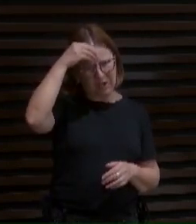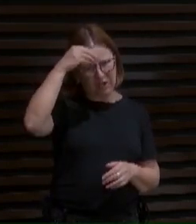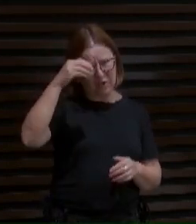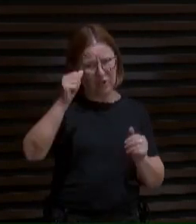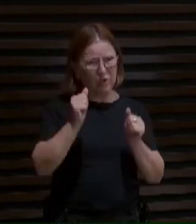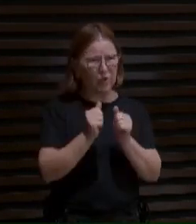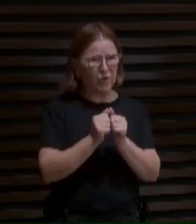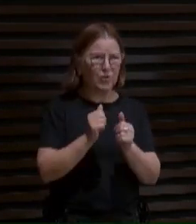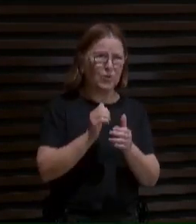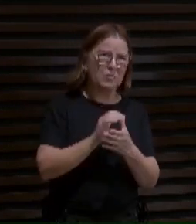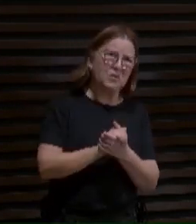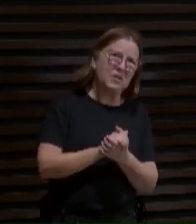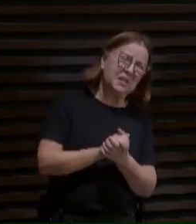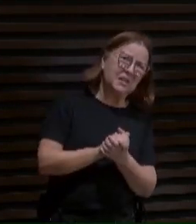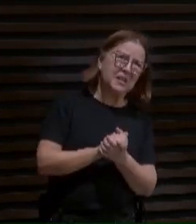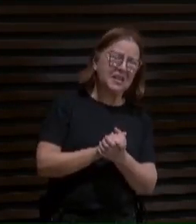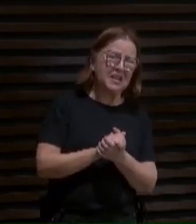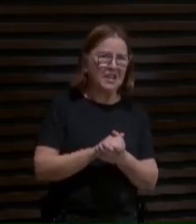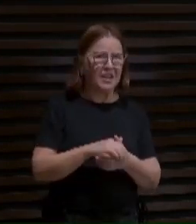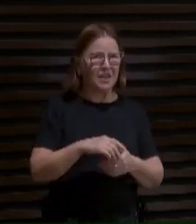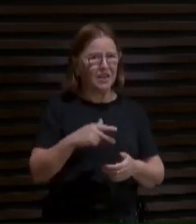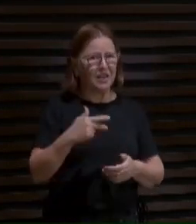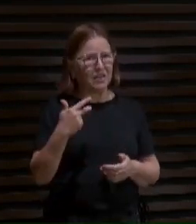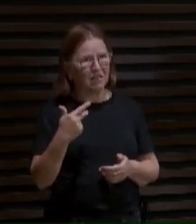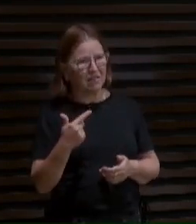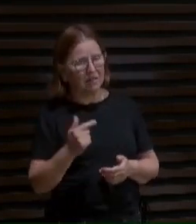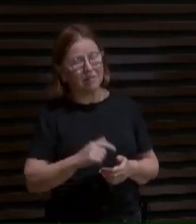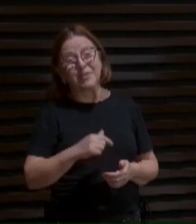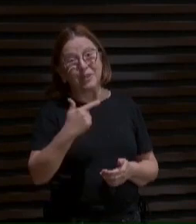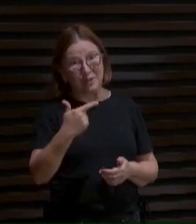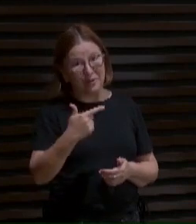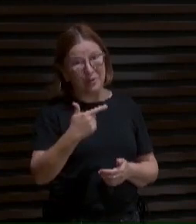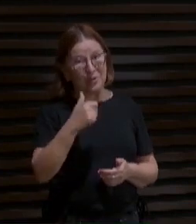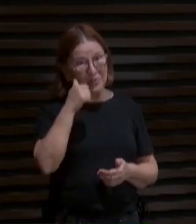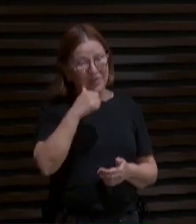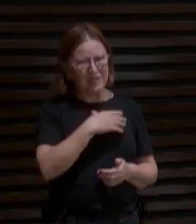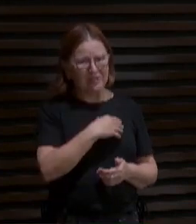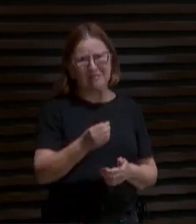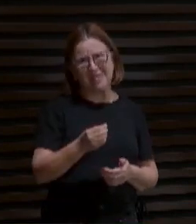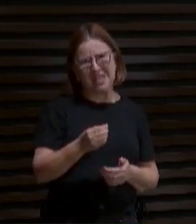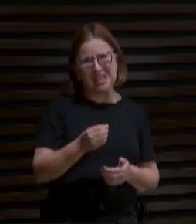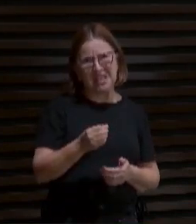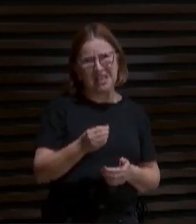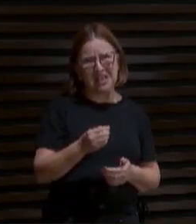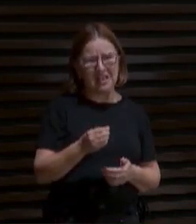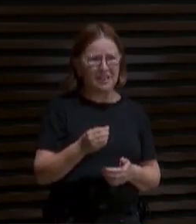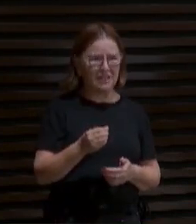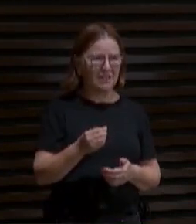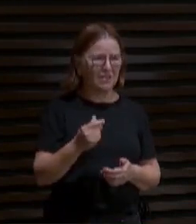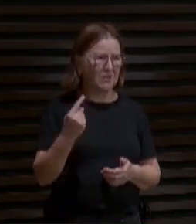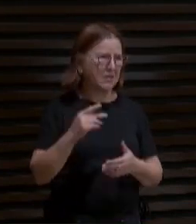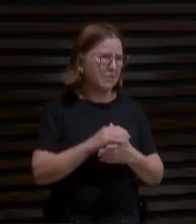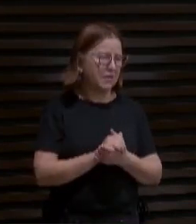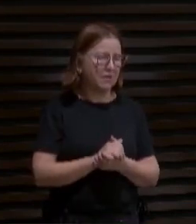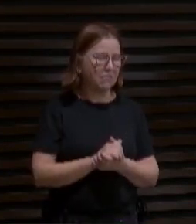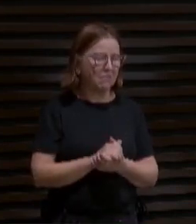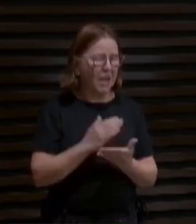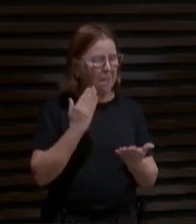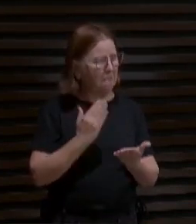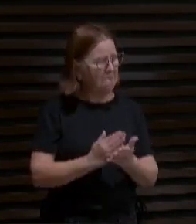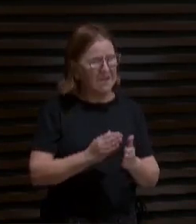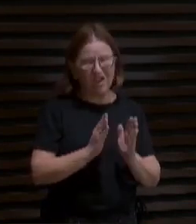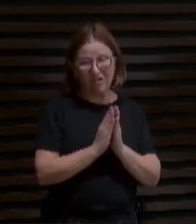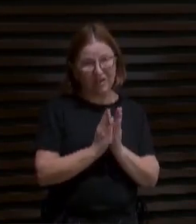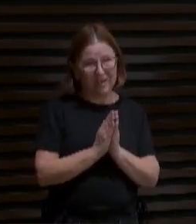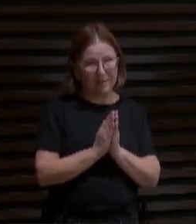2 filhas e os 2 futuros genros. Será que não tem ideia? Ele parou de orar. E se ele